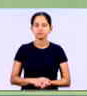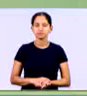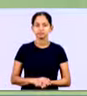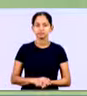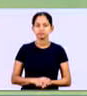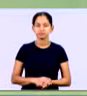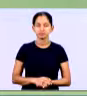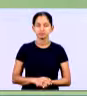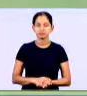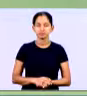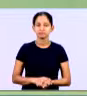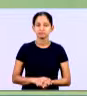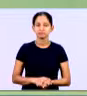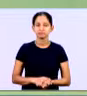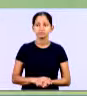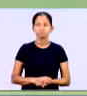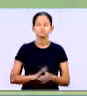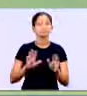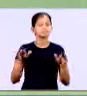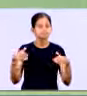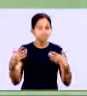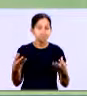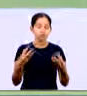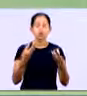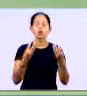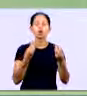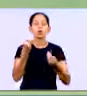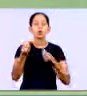Bom, para o seu funcionamento,